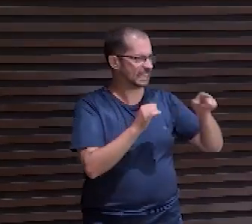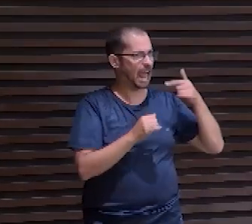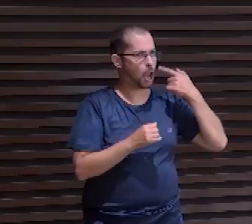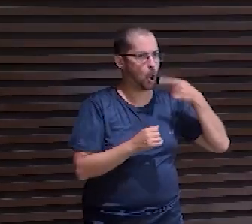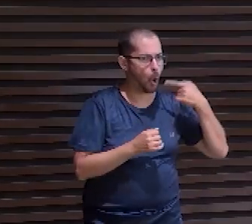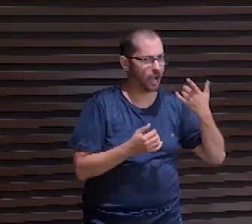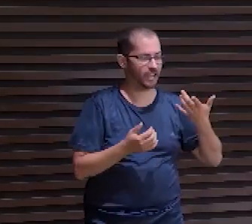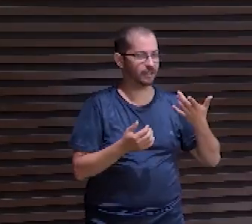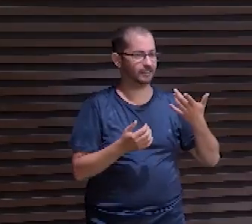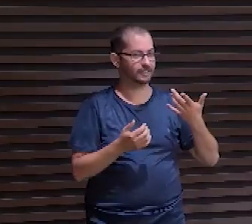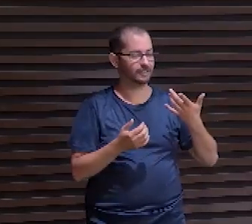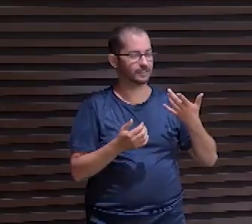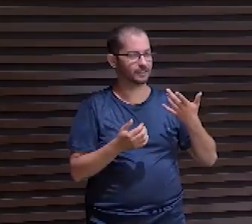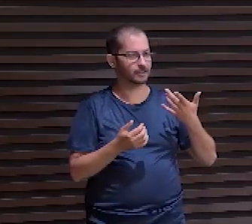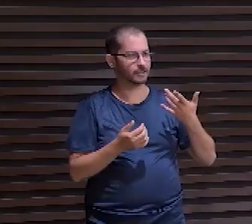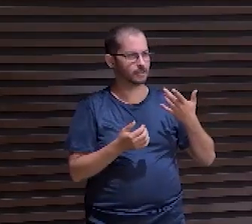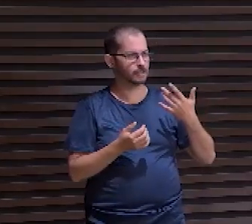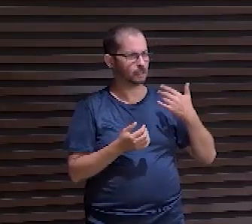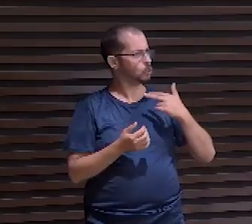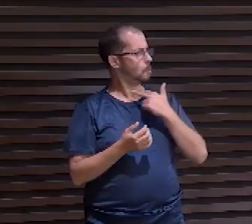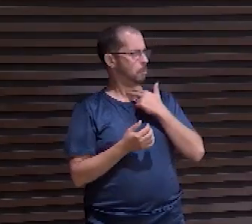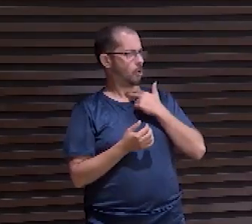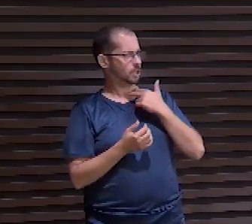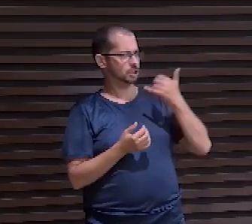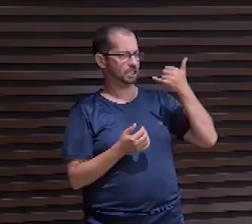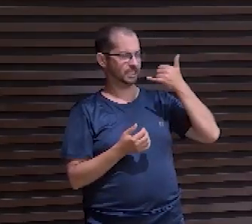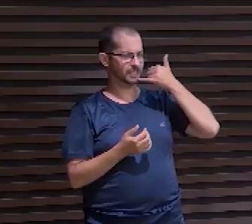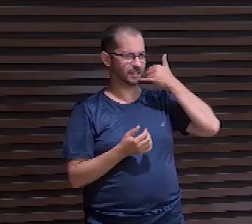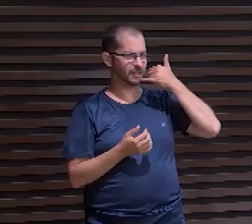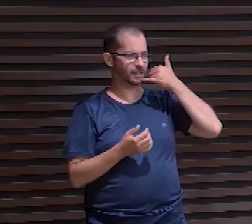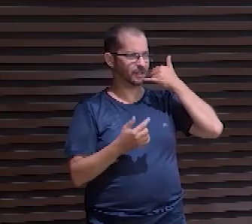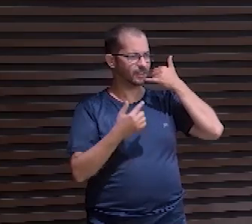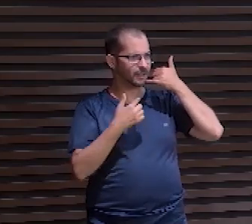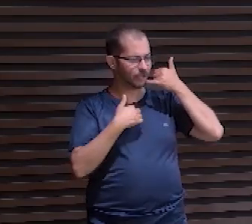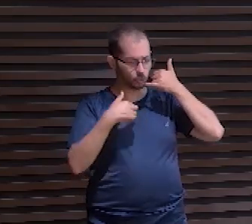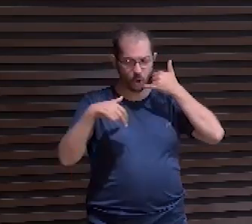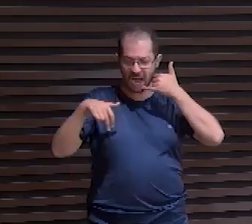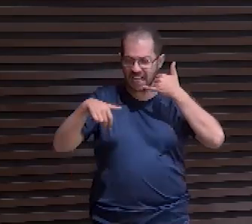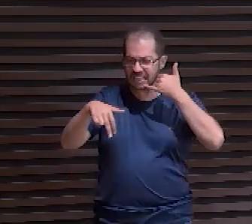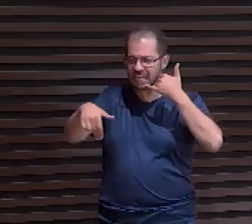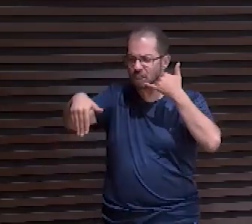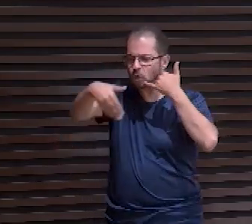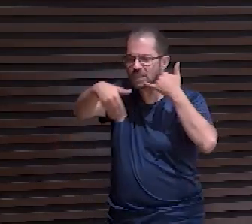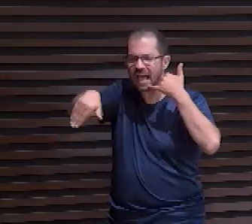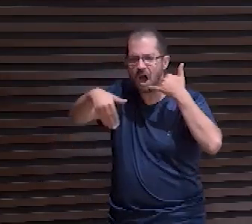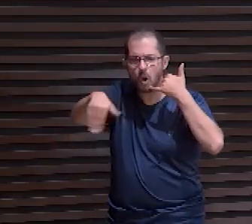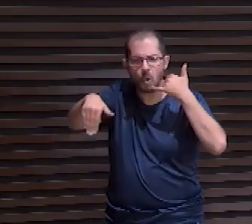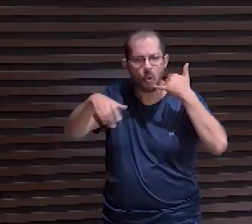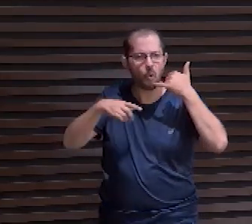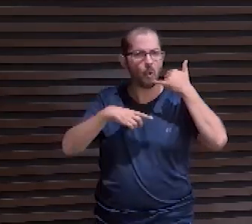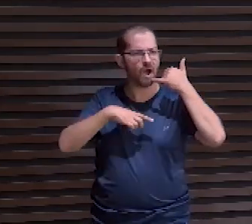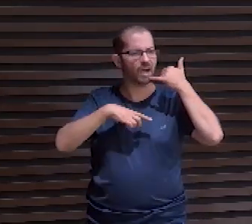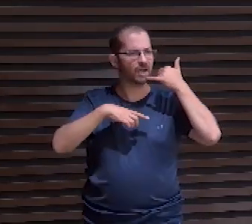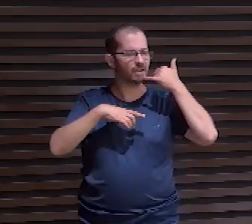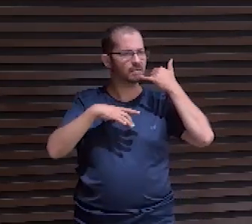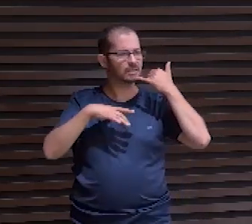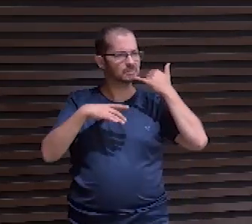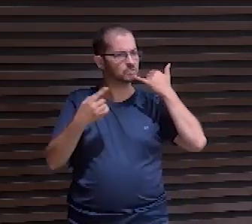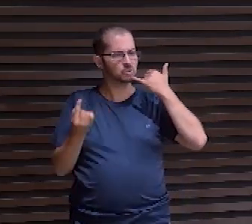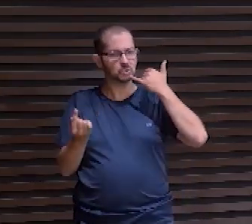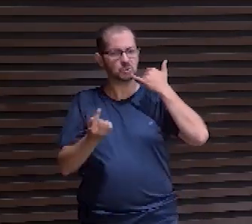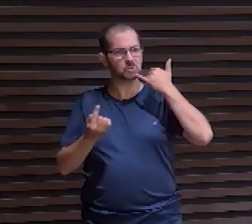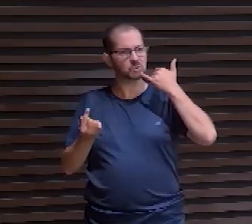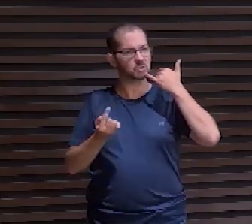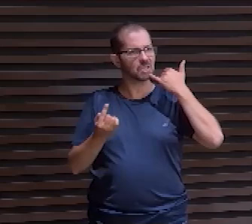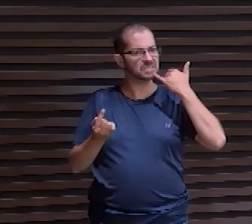E acrescentei: não pode ser. Estou andando pela rua sem perturbar ninguém,